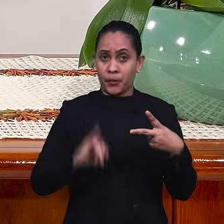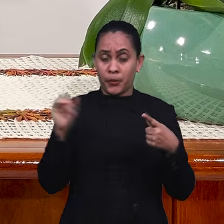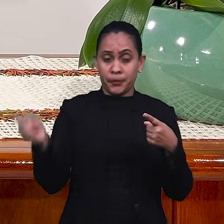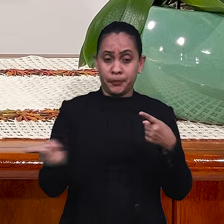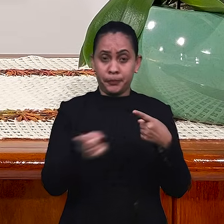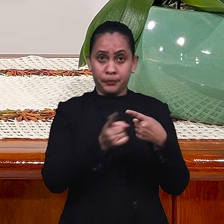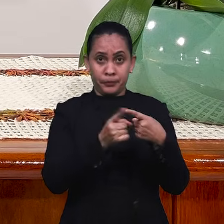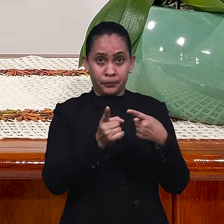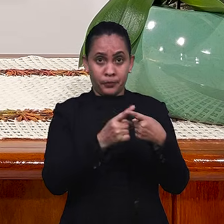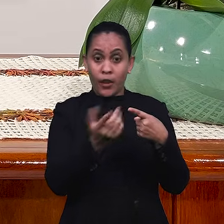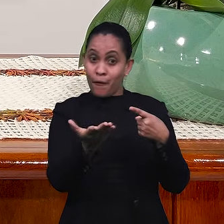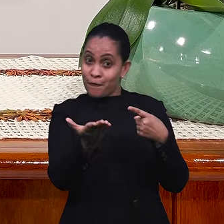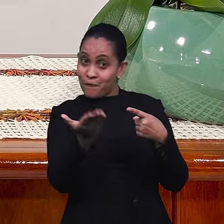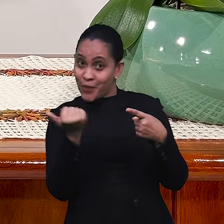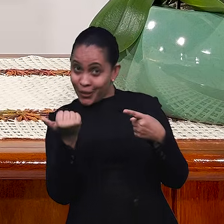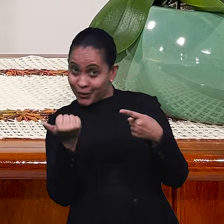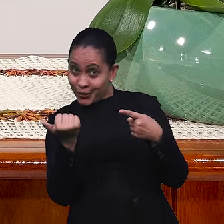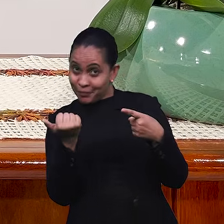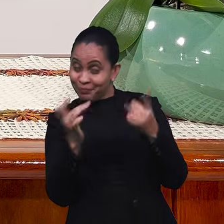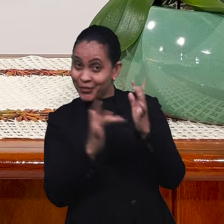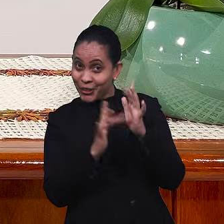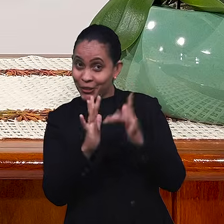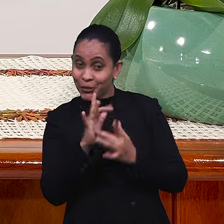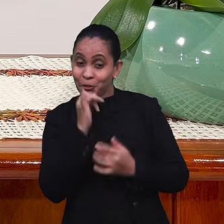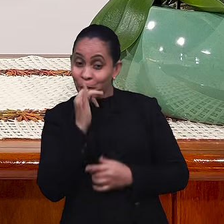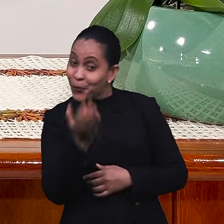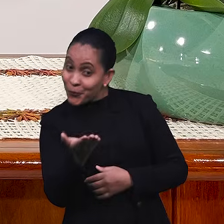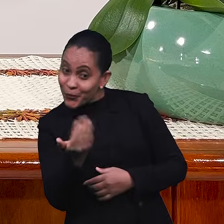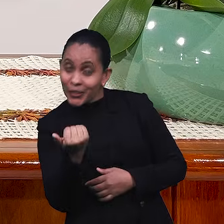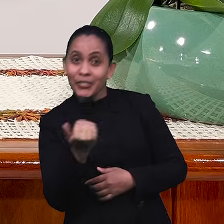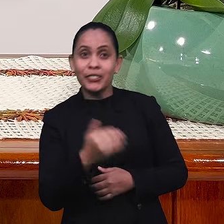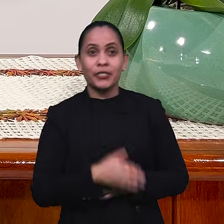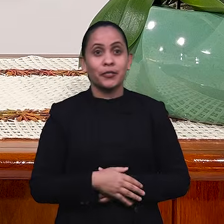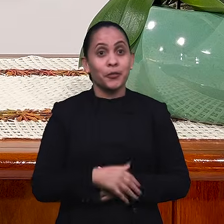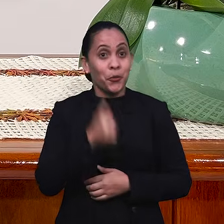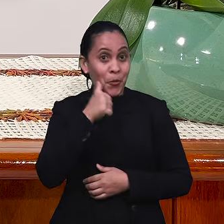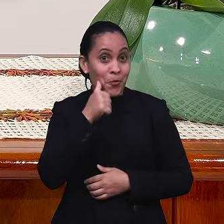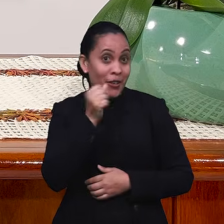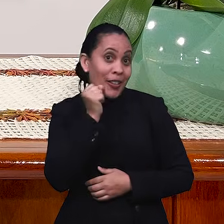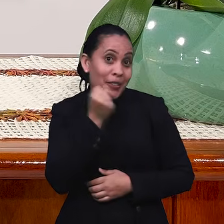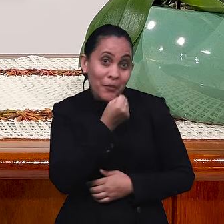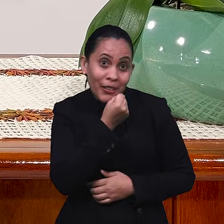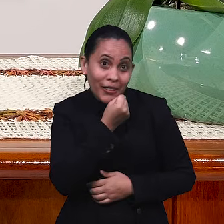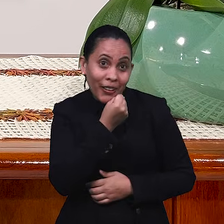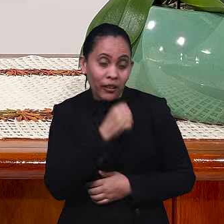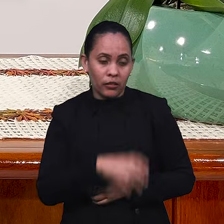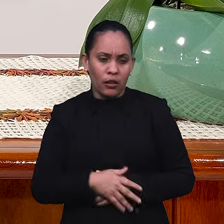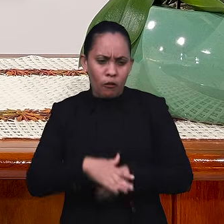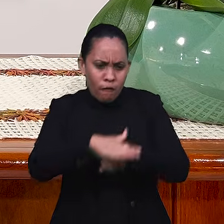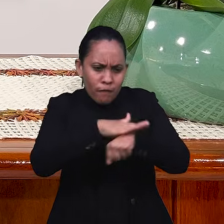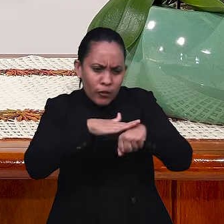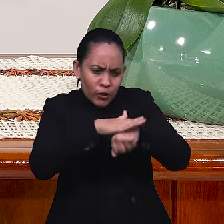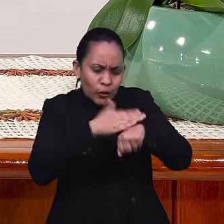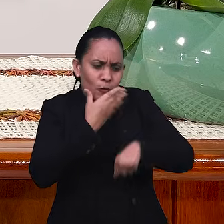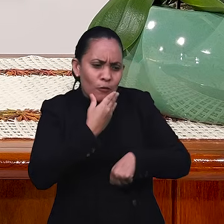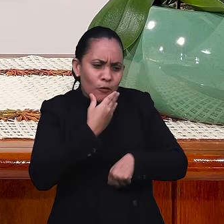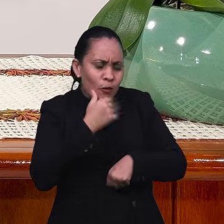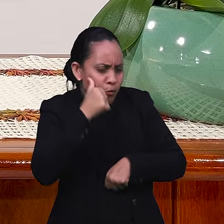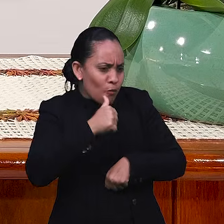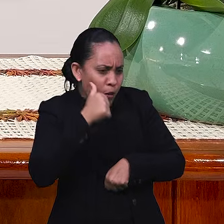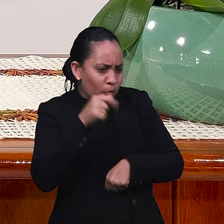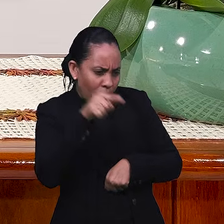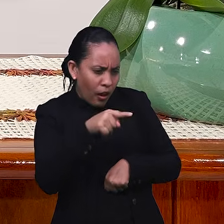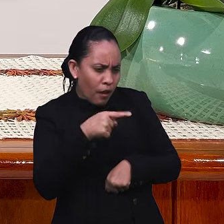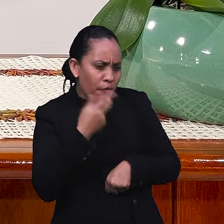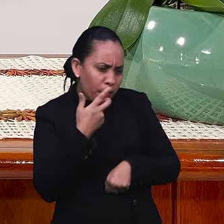é o vinde, foi o que Jesus fez com ela. Quando o Senhor conversou com ela, quando o Senhor entregou a revelação